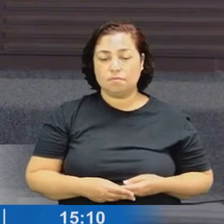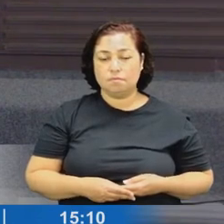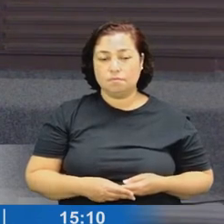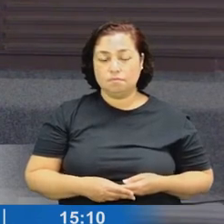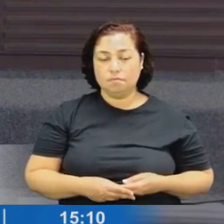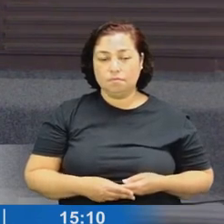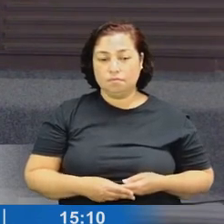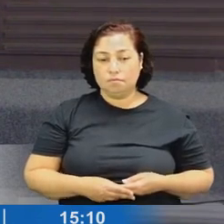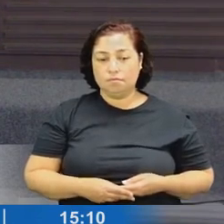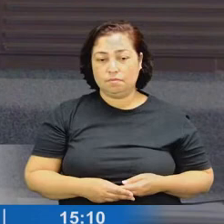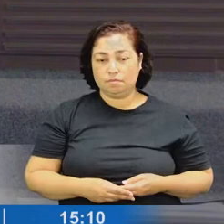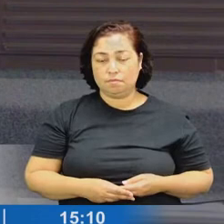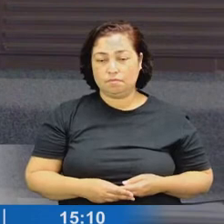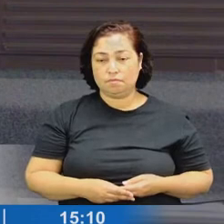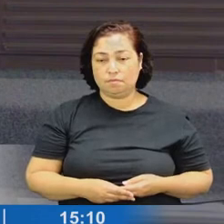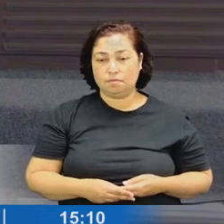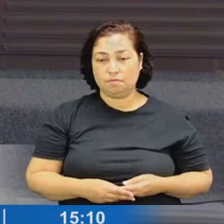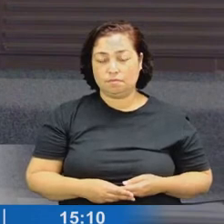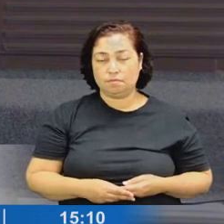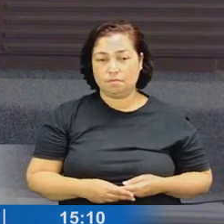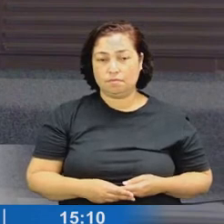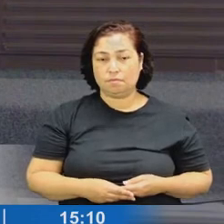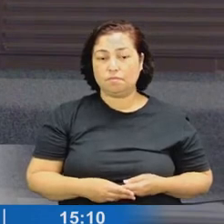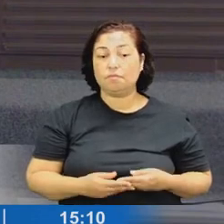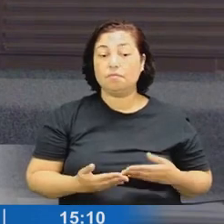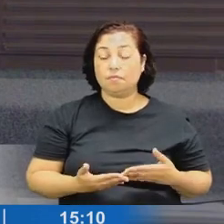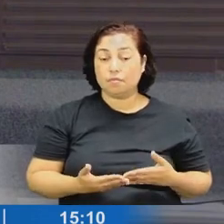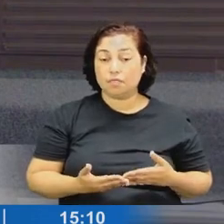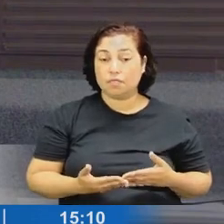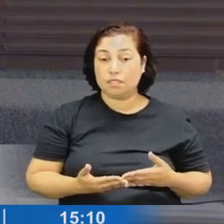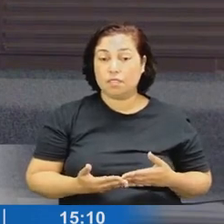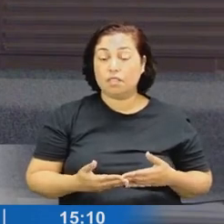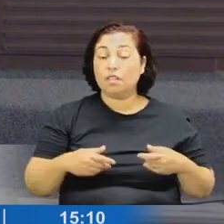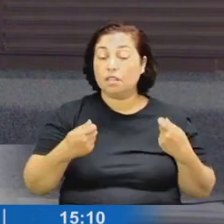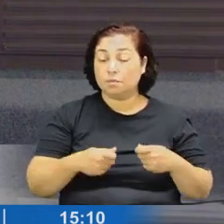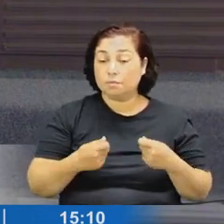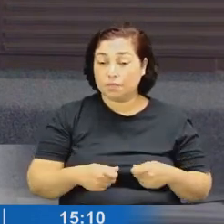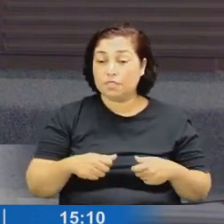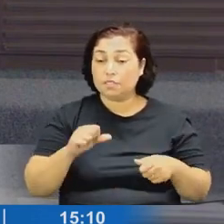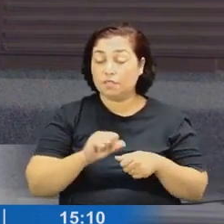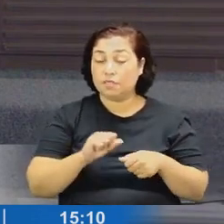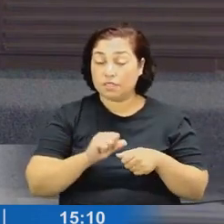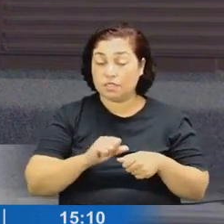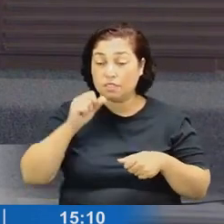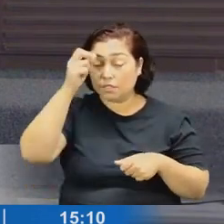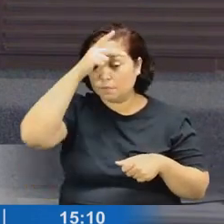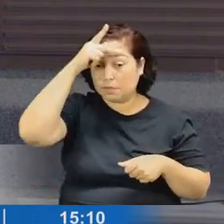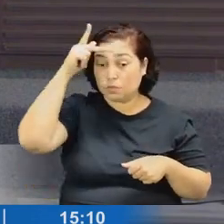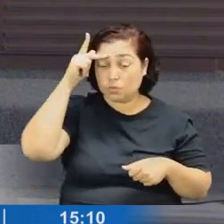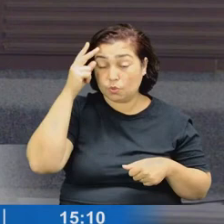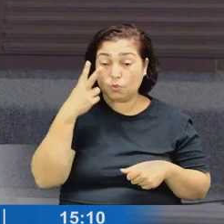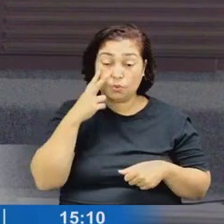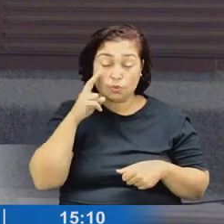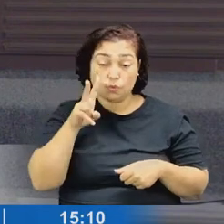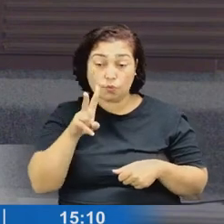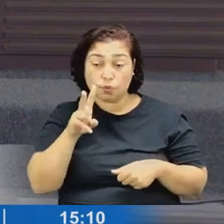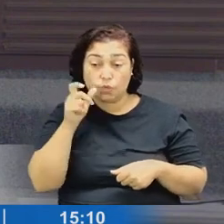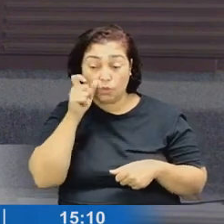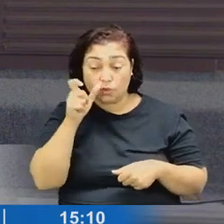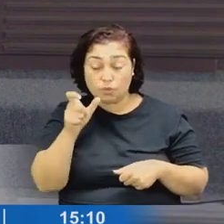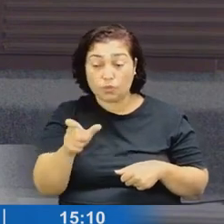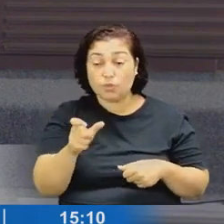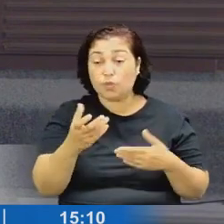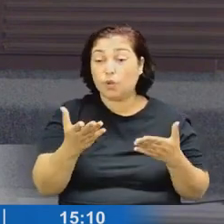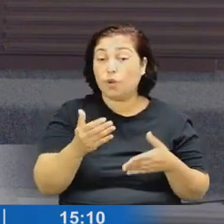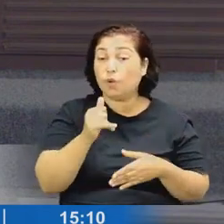é exato o grande problema é fazer as pessoas verem valor nisso se interessarem nisso aí entra o meio o